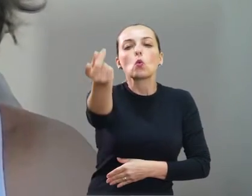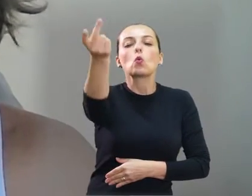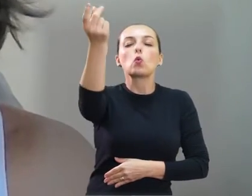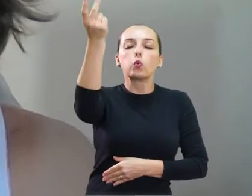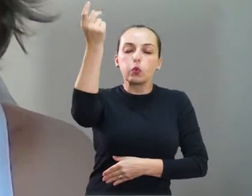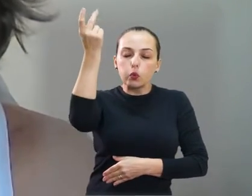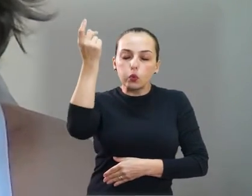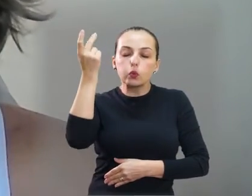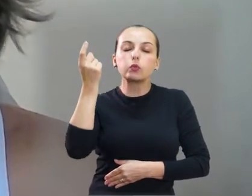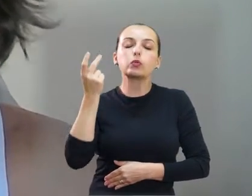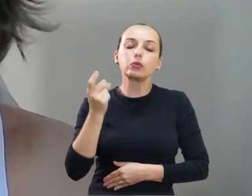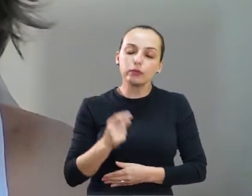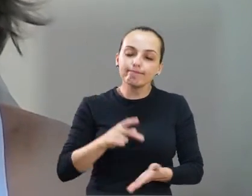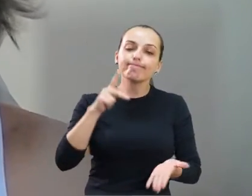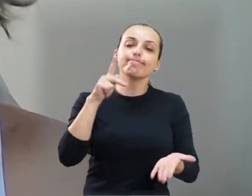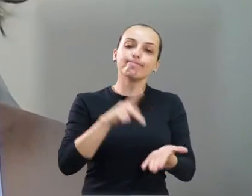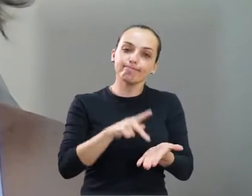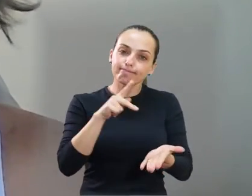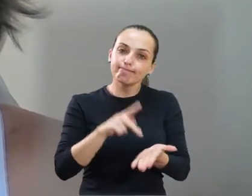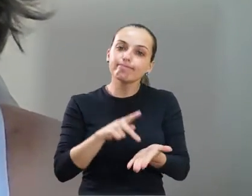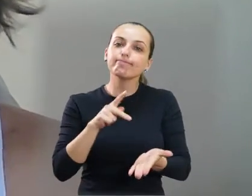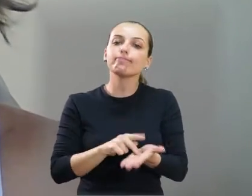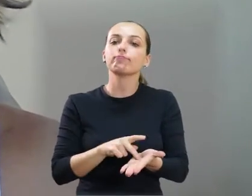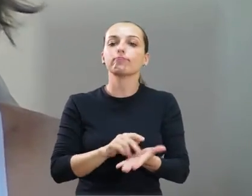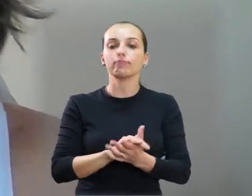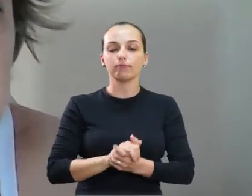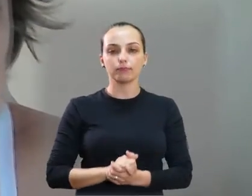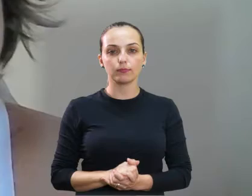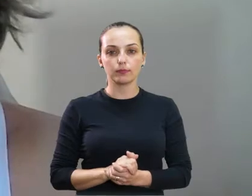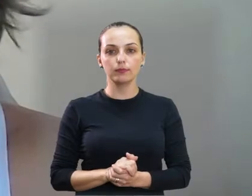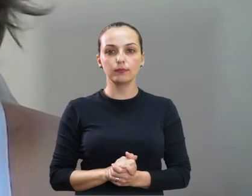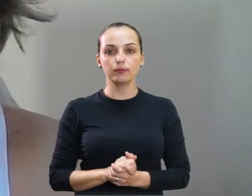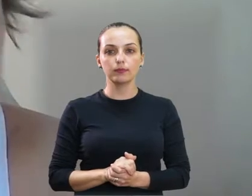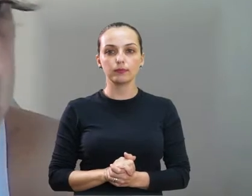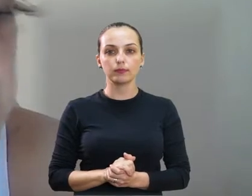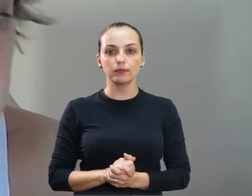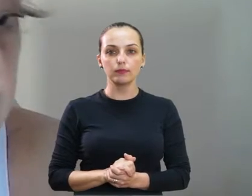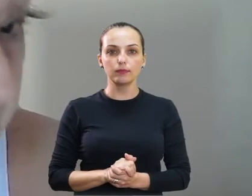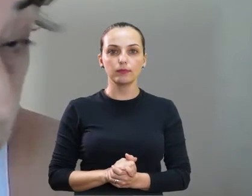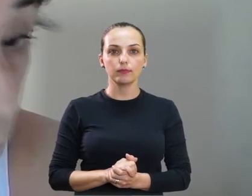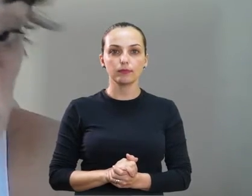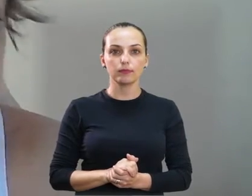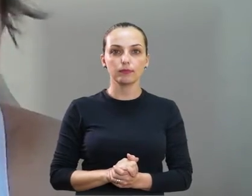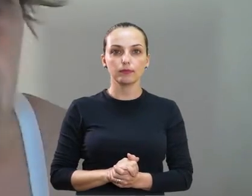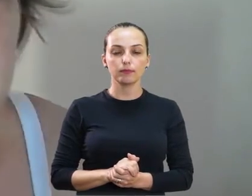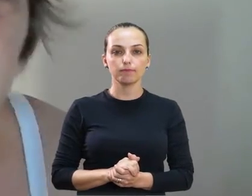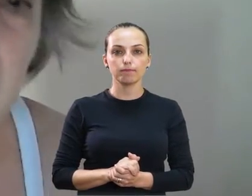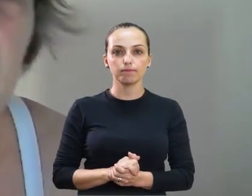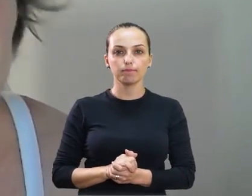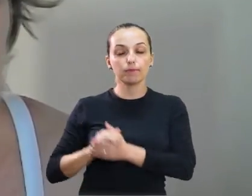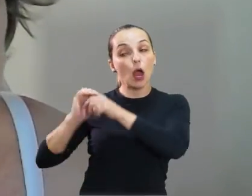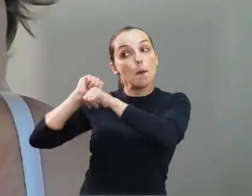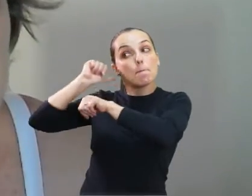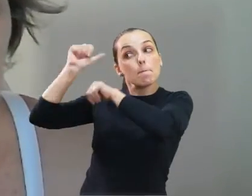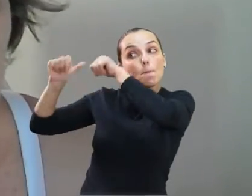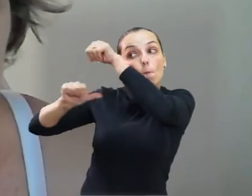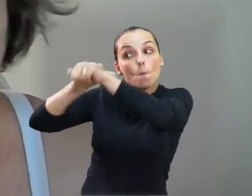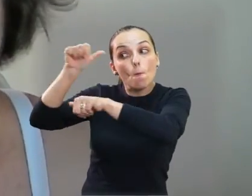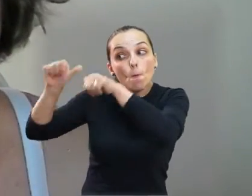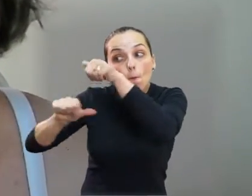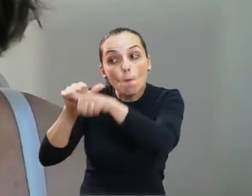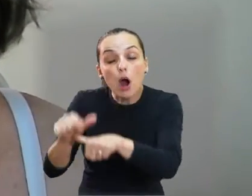de envolvido pelo preconceito, o estigma, enfim, uma coisa que se perpetua. O que mudou,